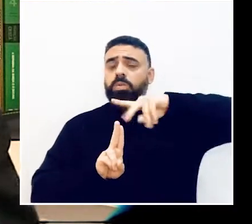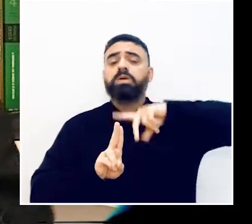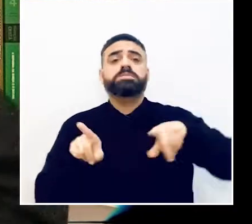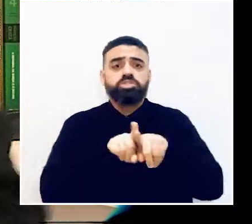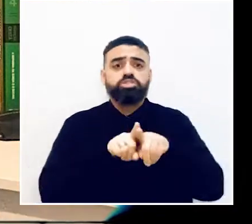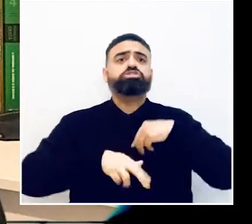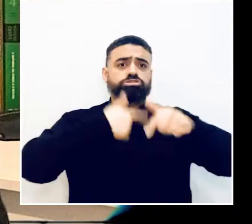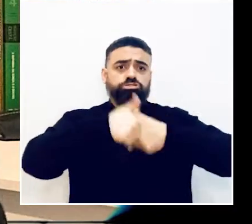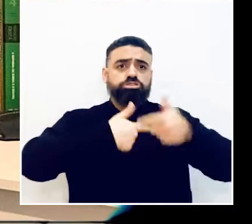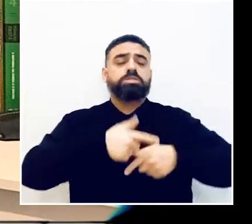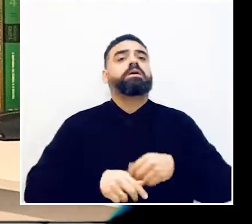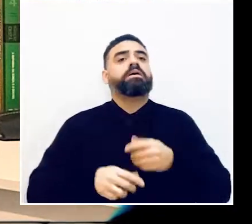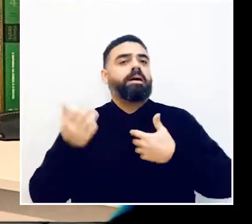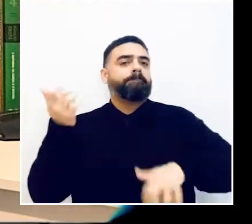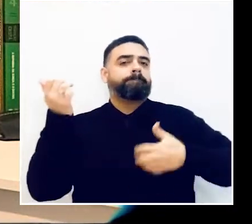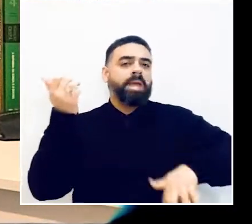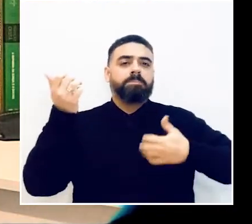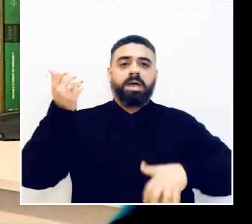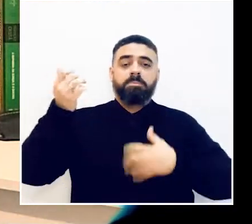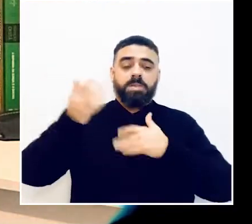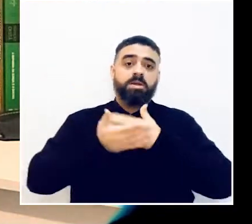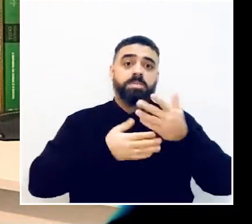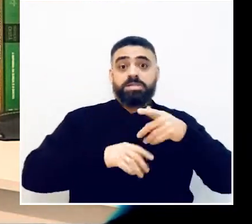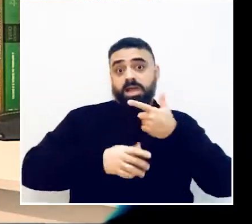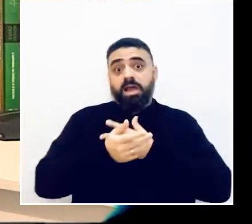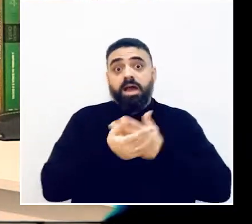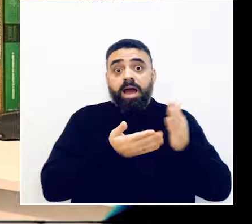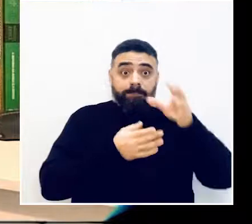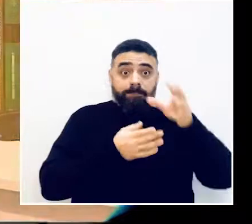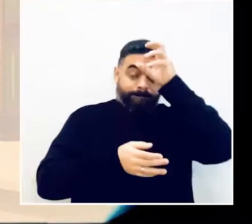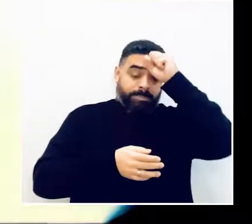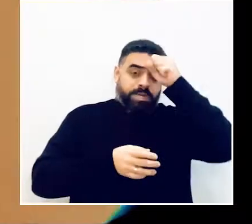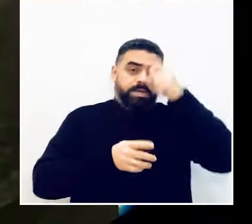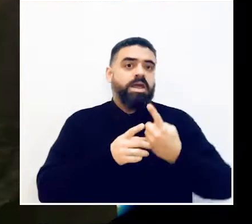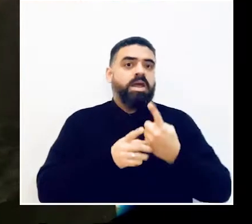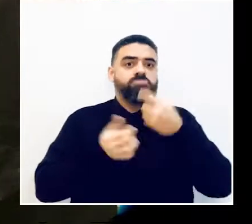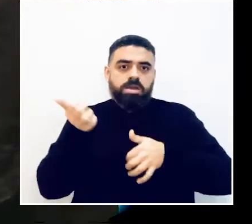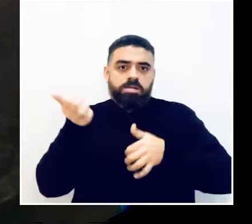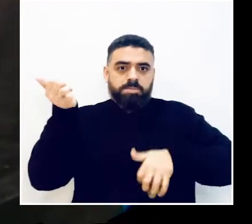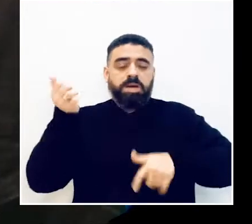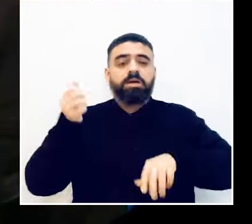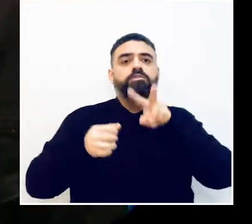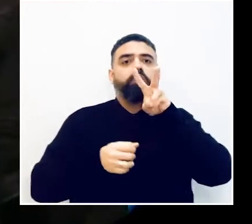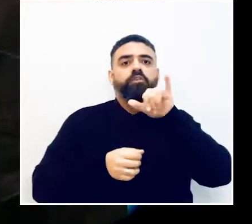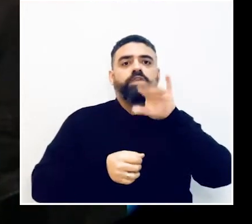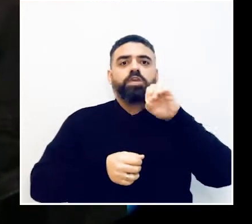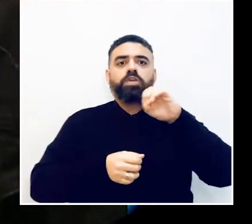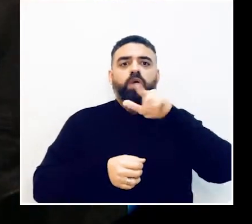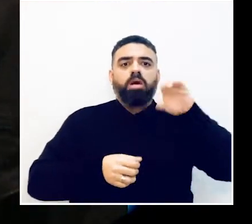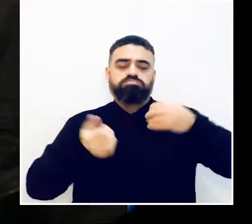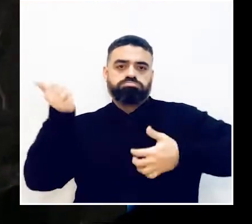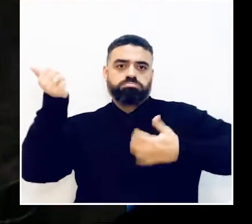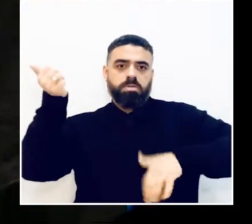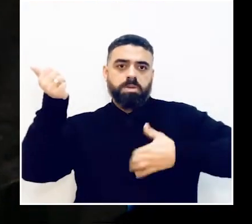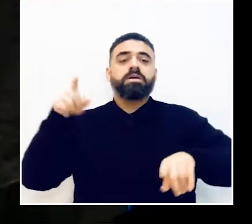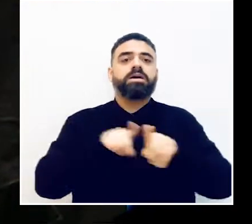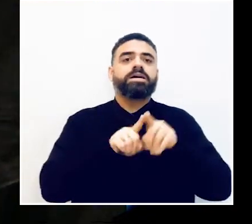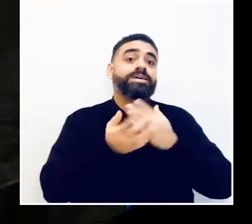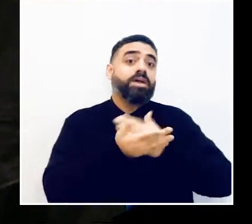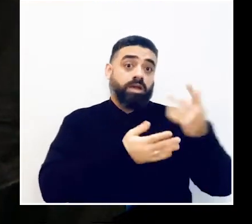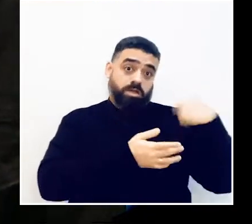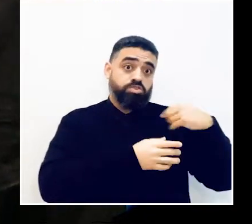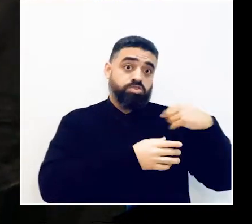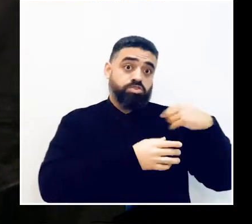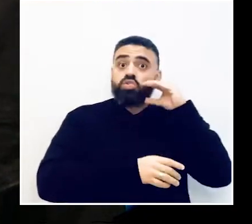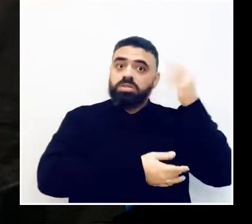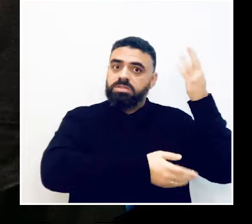aí aprender mesmo algum instrumento propriamente dito. No meu caso foi violão. Nessa época na igreja, quando a gente era adolescente,